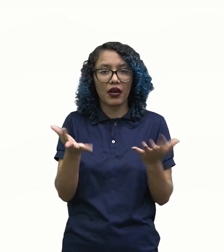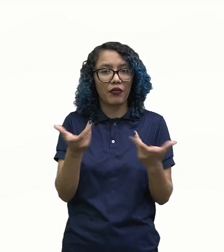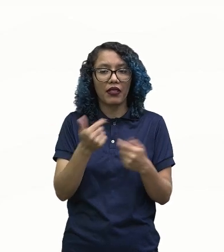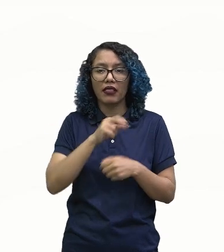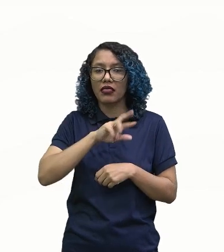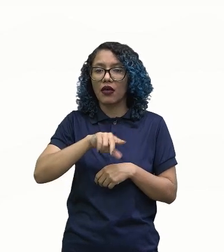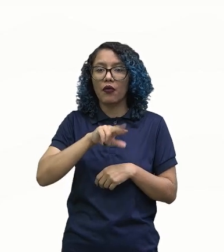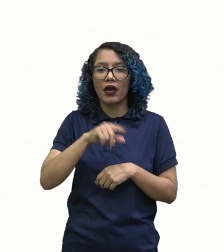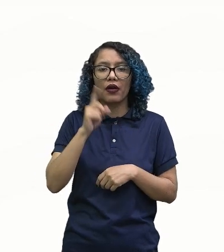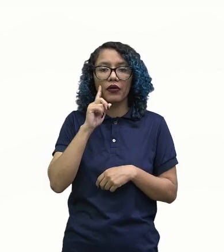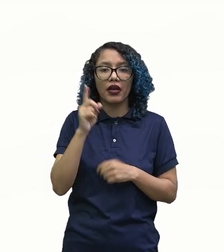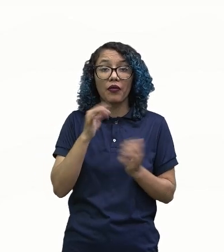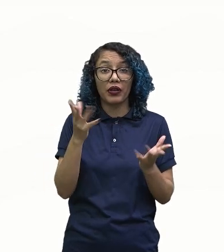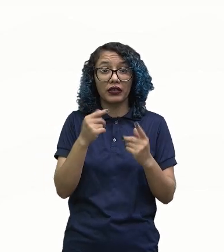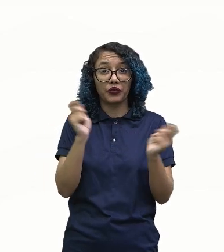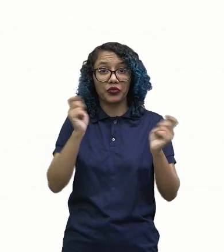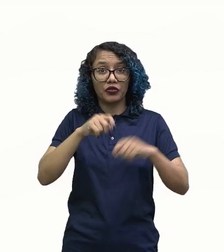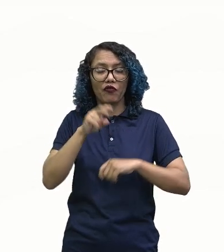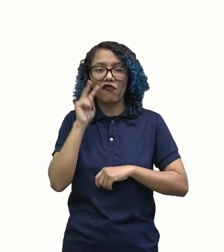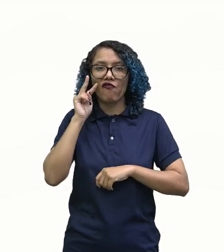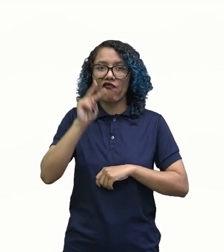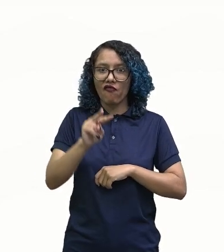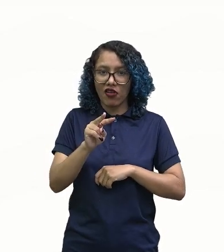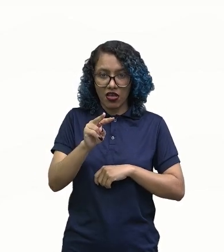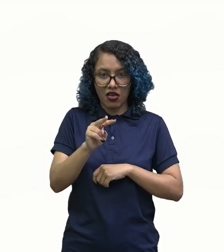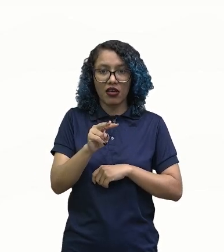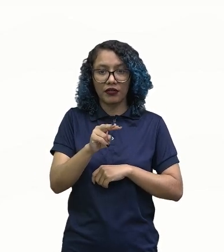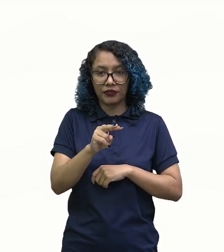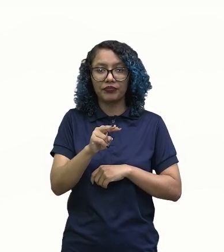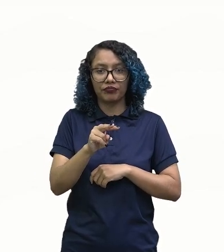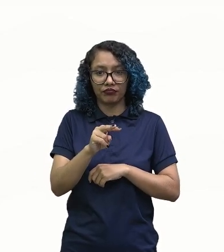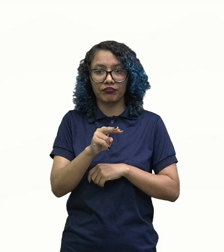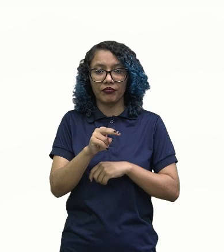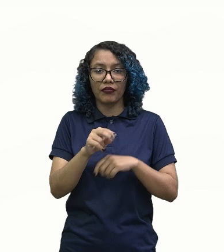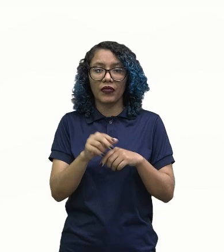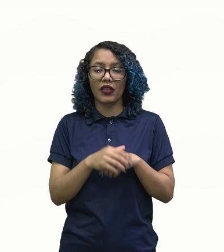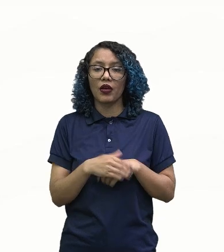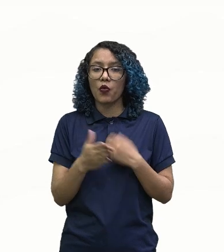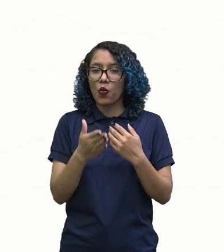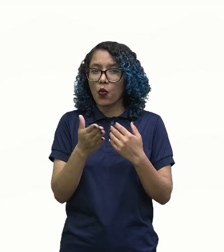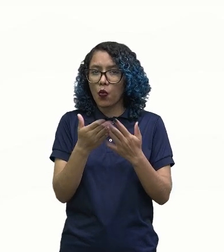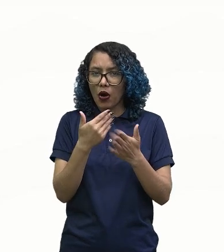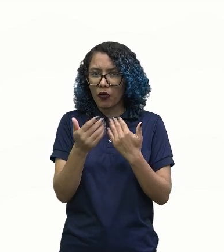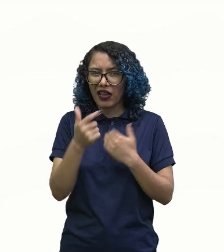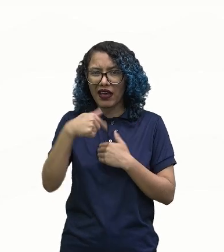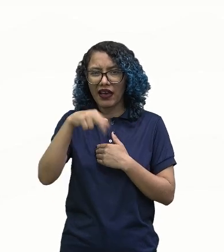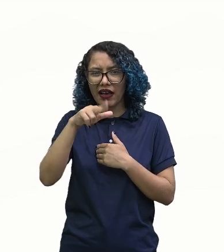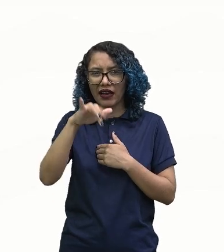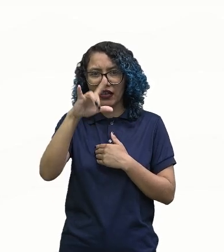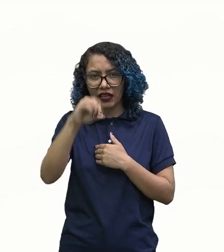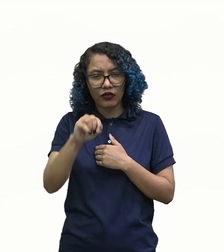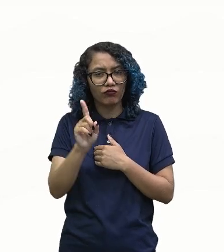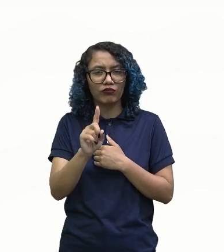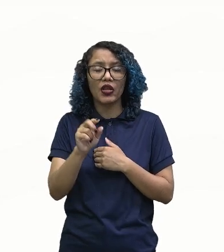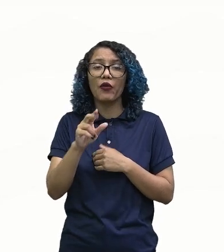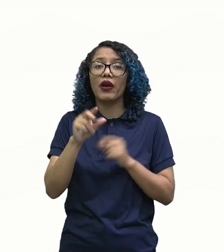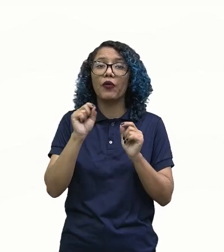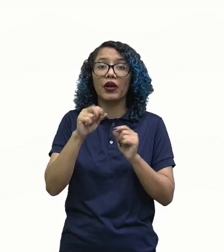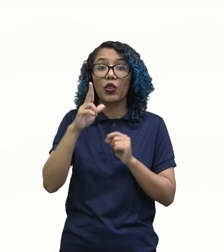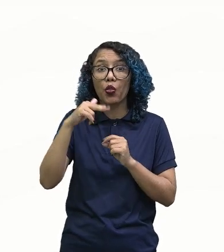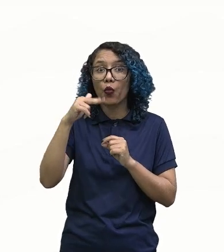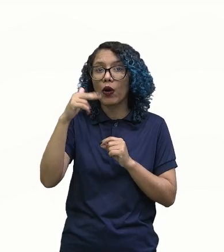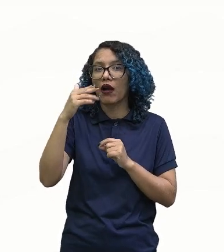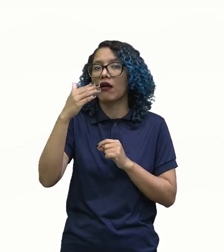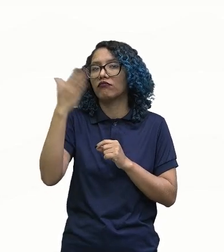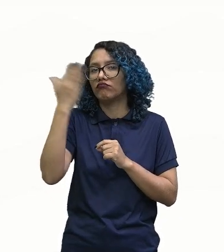é a habilidade que o permite ver. Não é qualquer aquilo, é aquilo que nunca foi visto, bem como aquilo que nunca